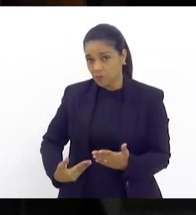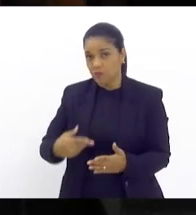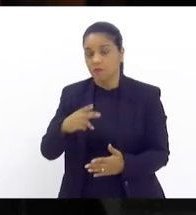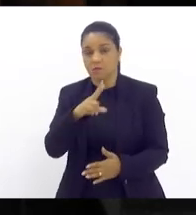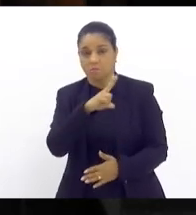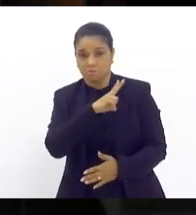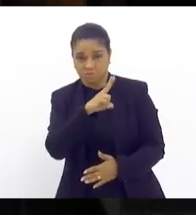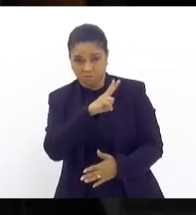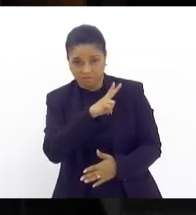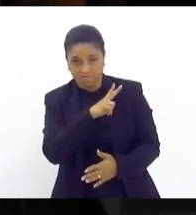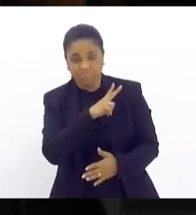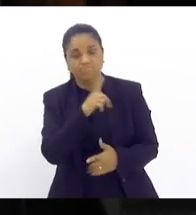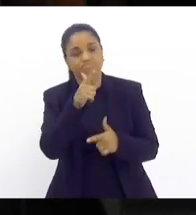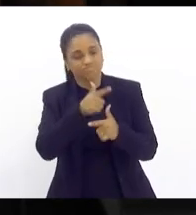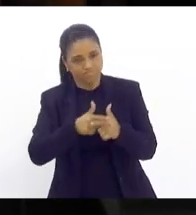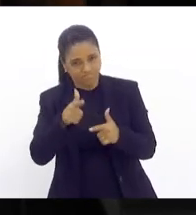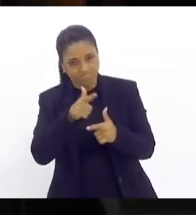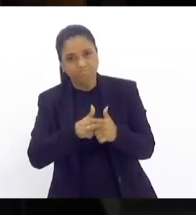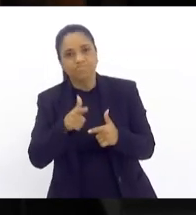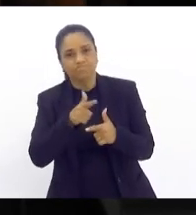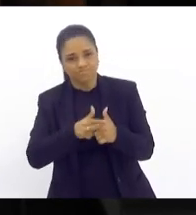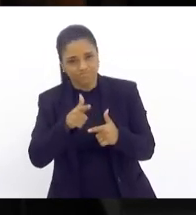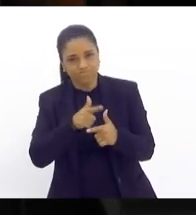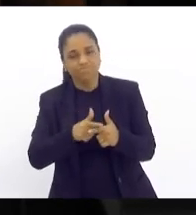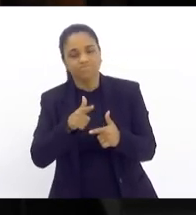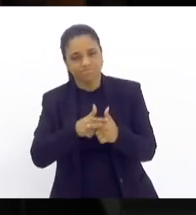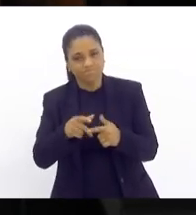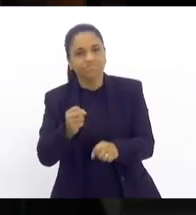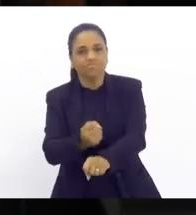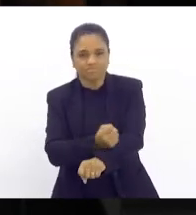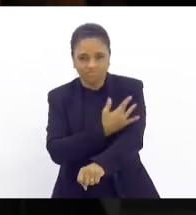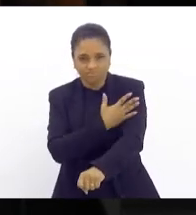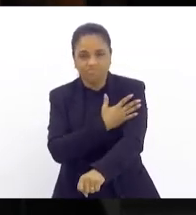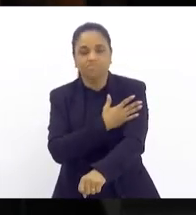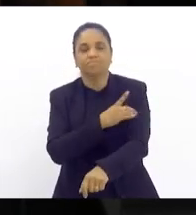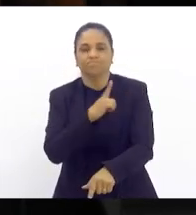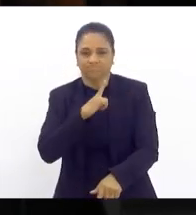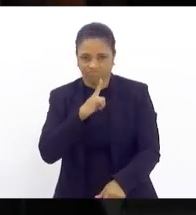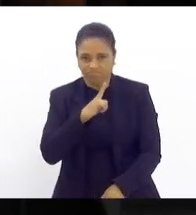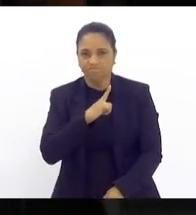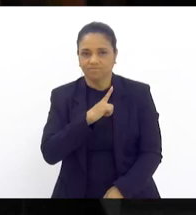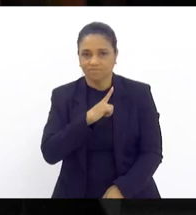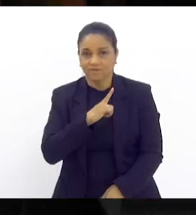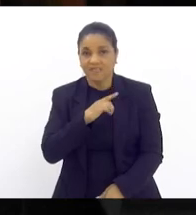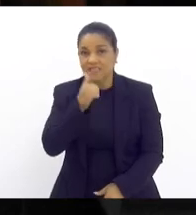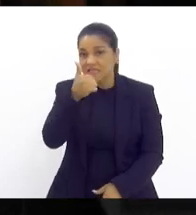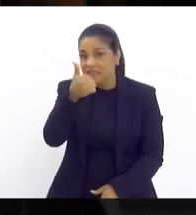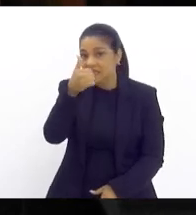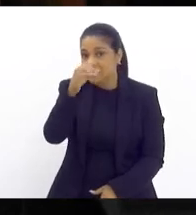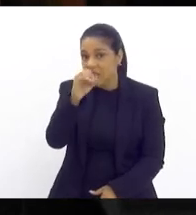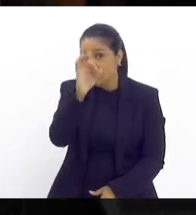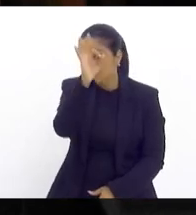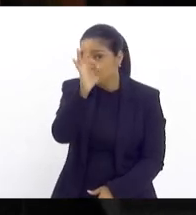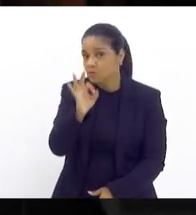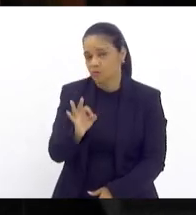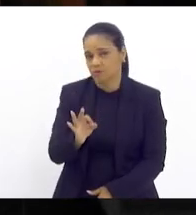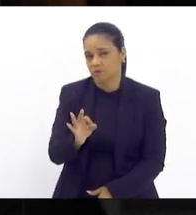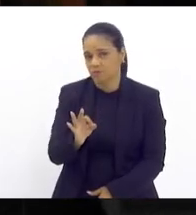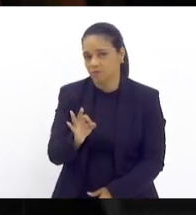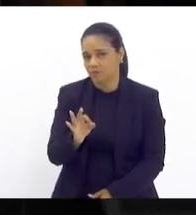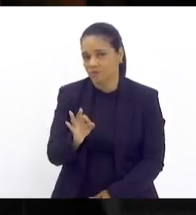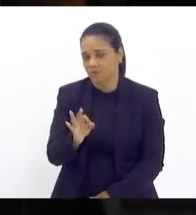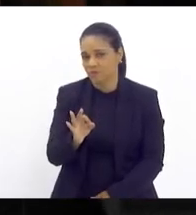estavam com problemas psico emocionais 10% é